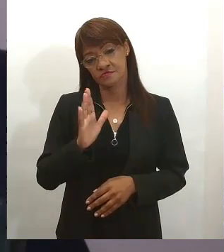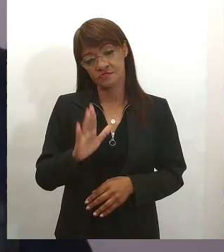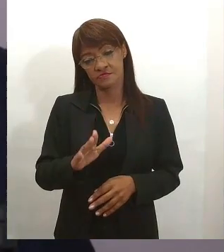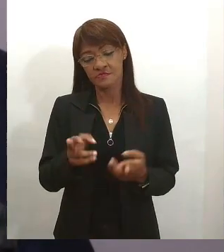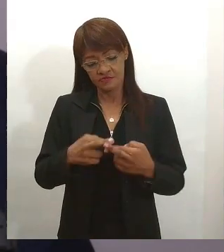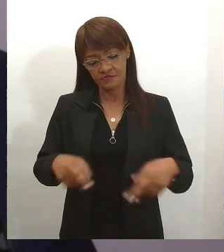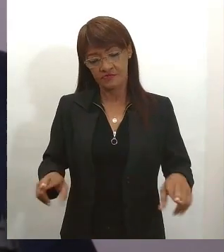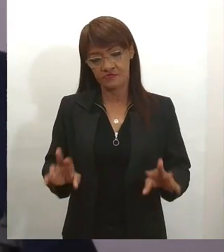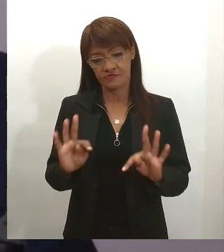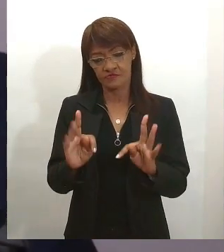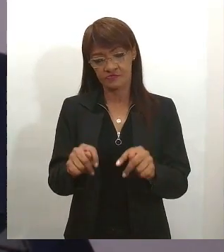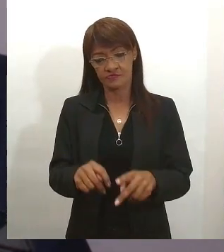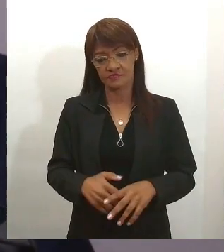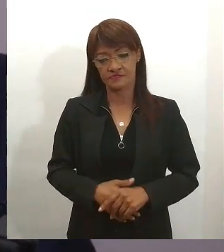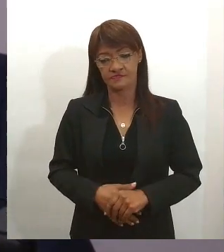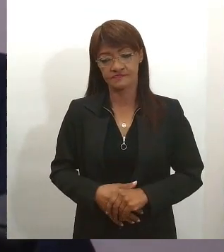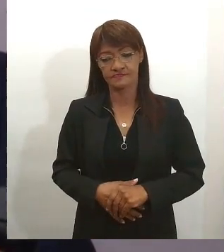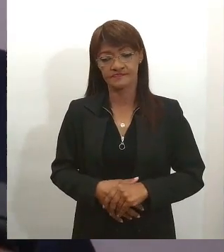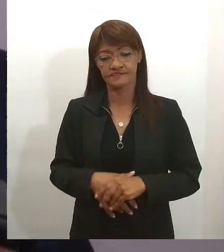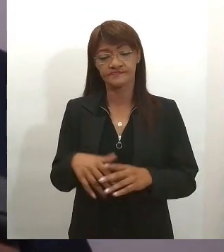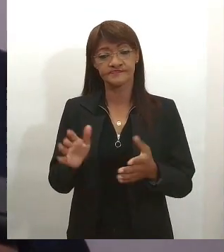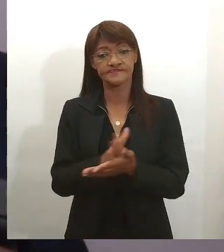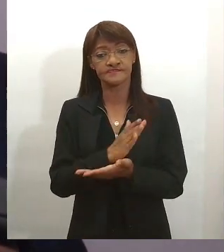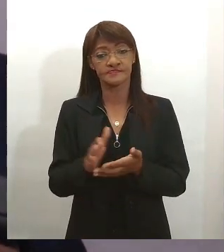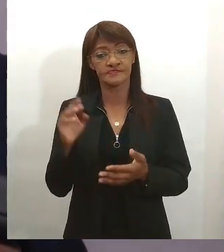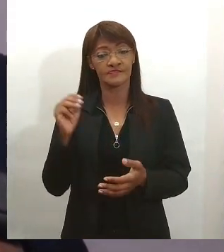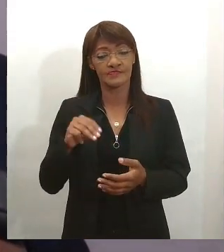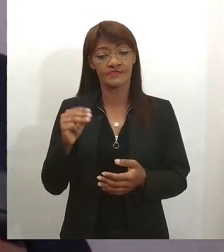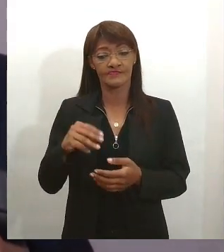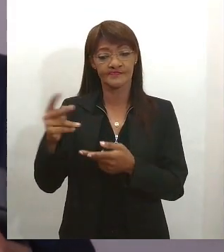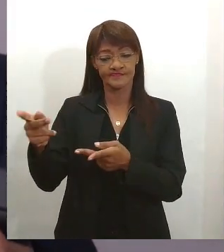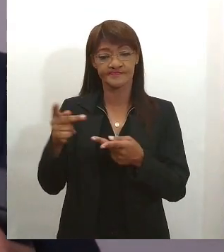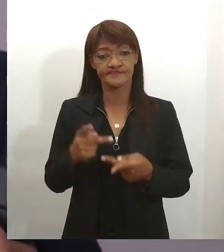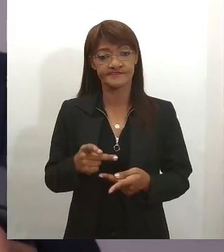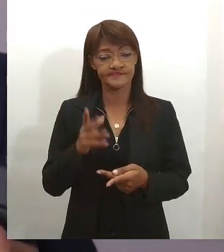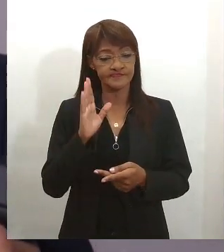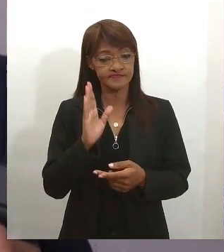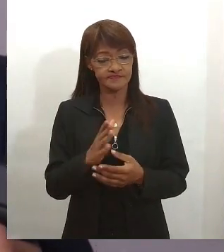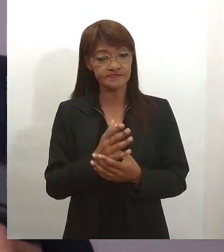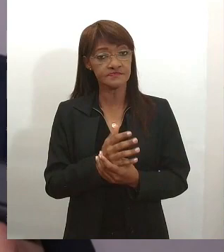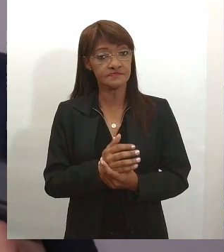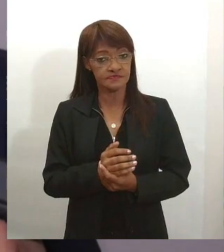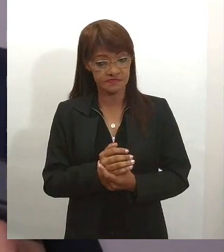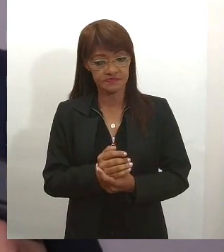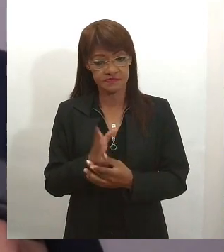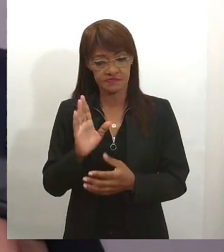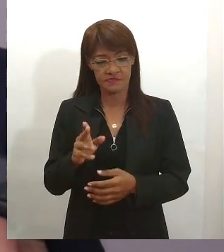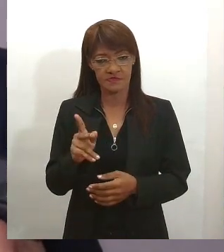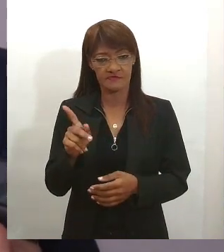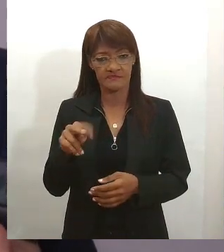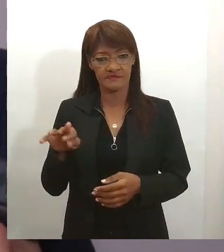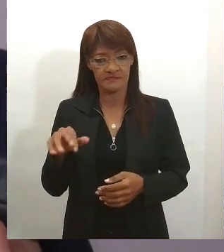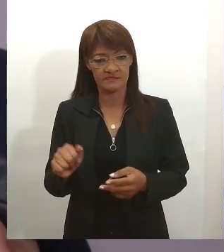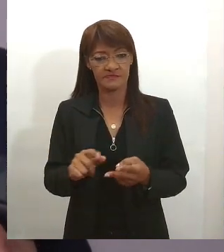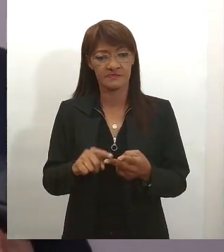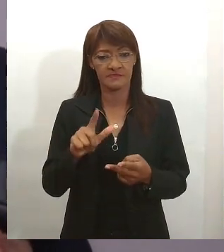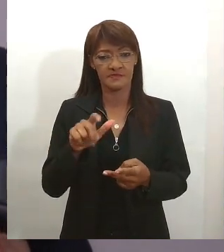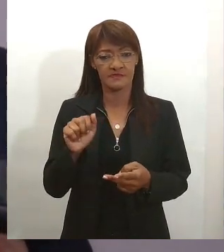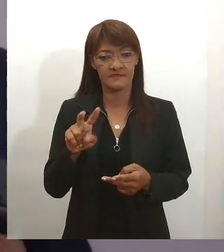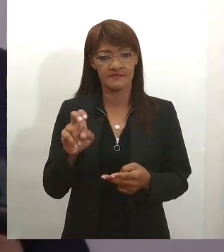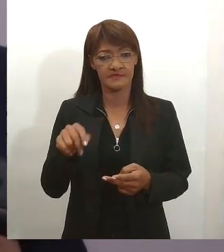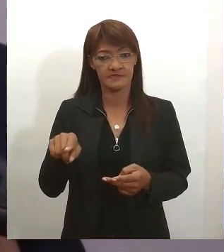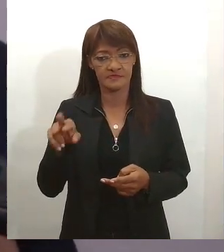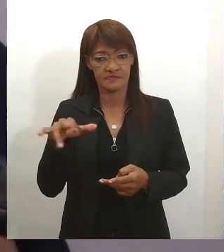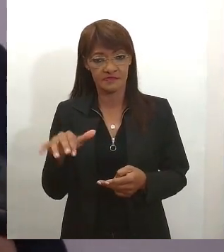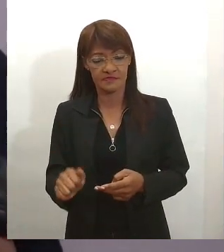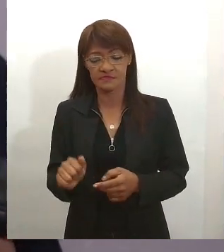mães dos alunos daquele povoado lá, Oiteiro, Bitas, né, Lavandeira, daquela região de socorro, e vieram reclamar